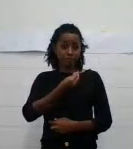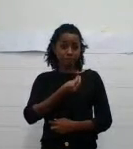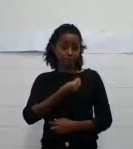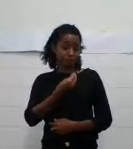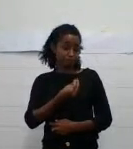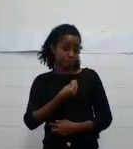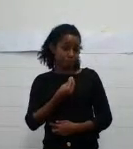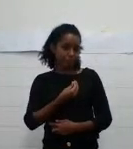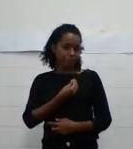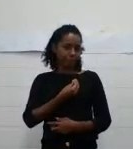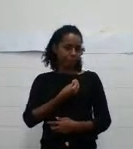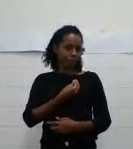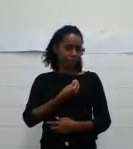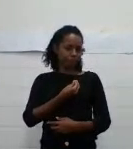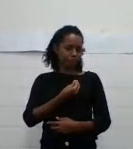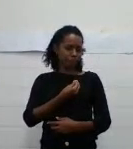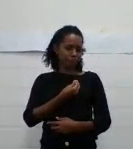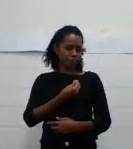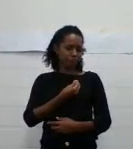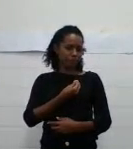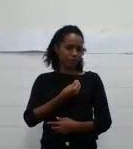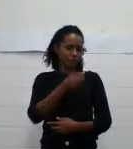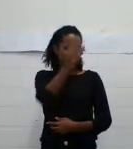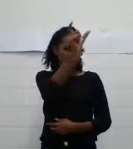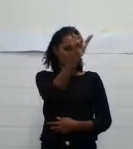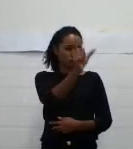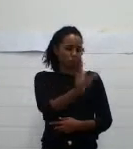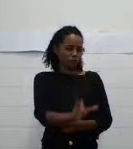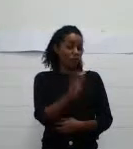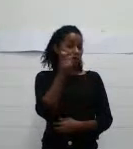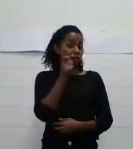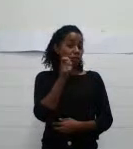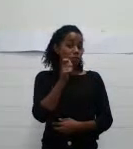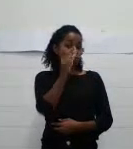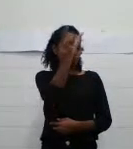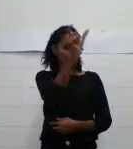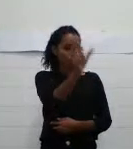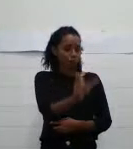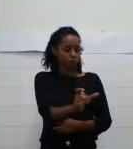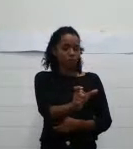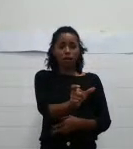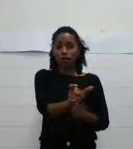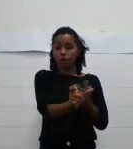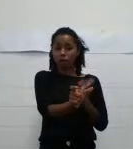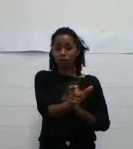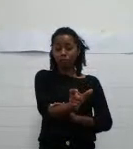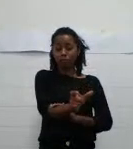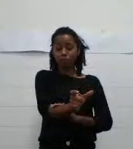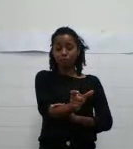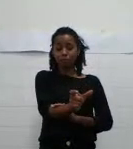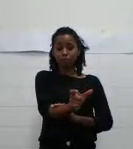que, ao falar de mulheres, como muito bem colocada pela colega Manuela,